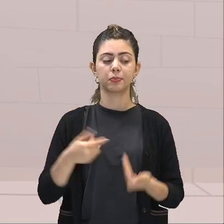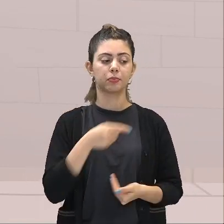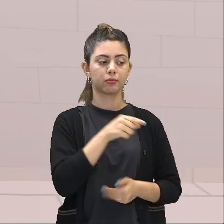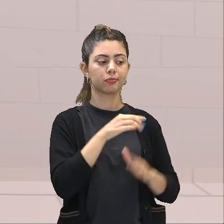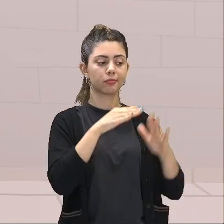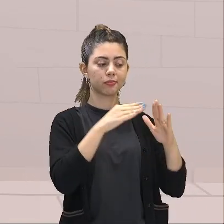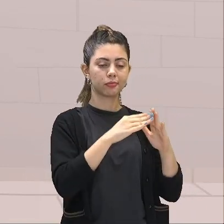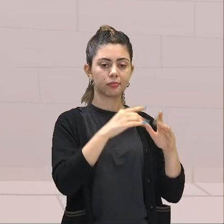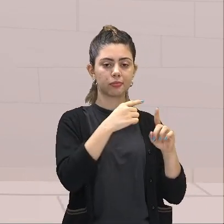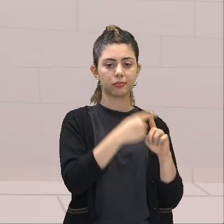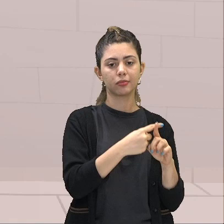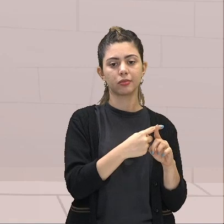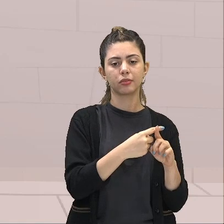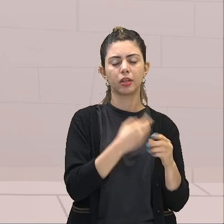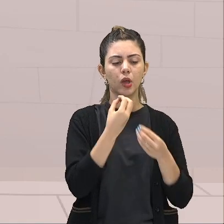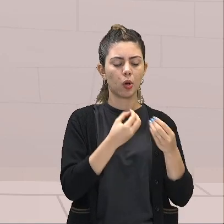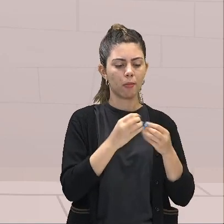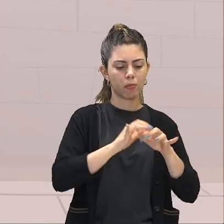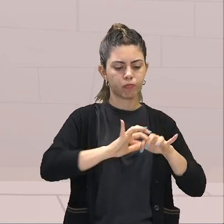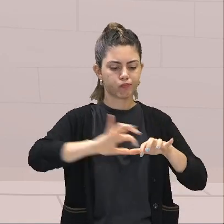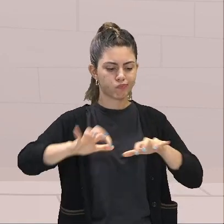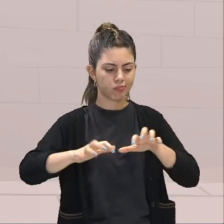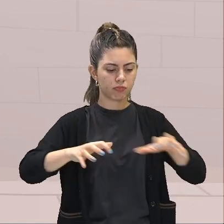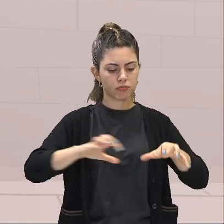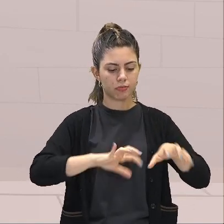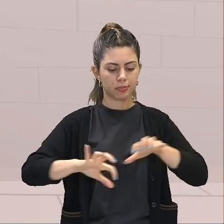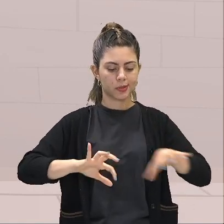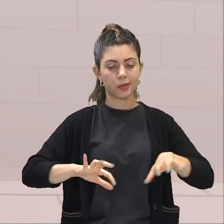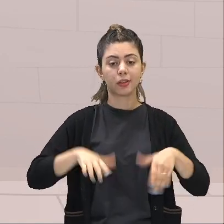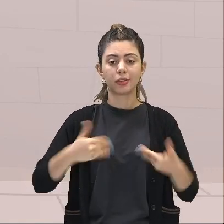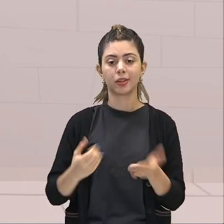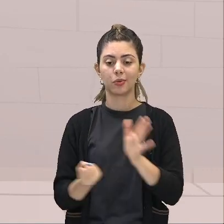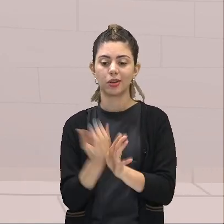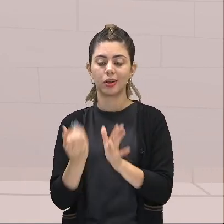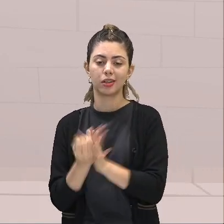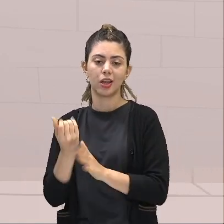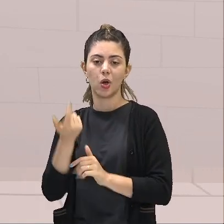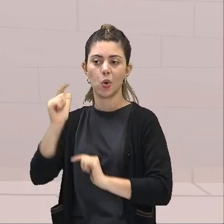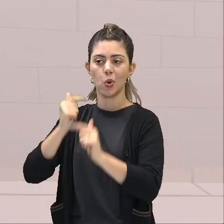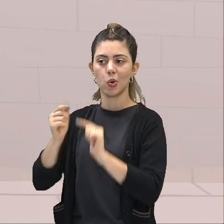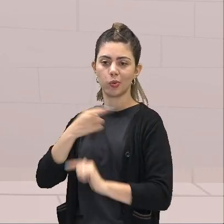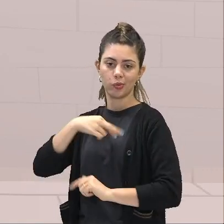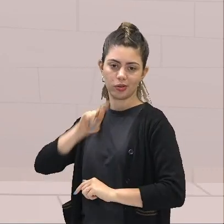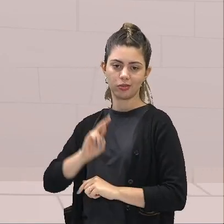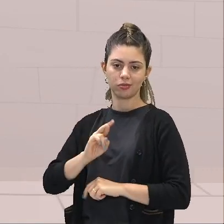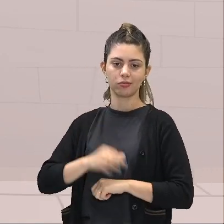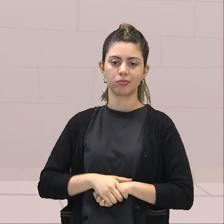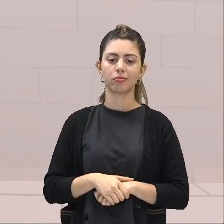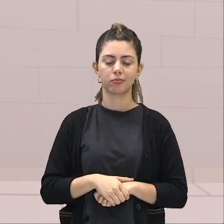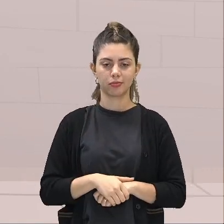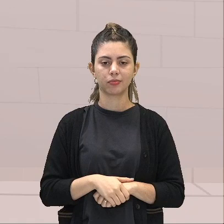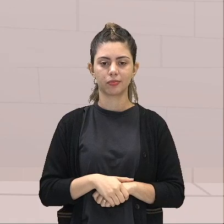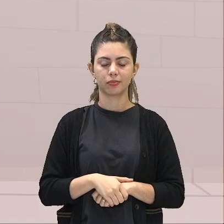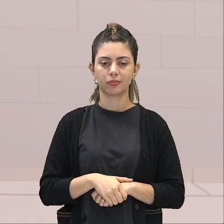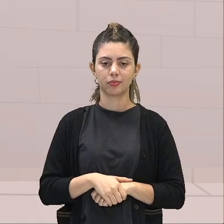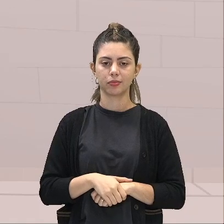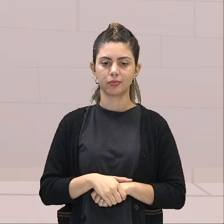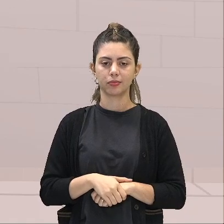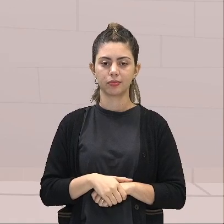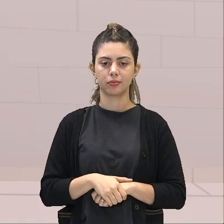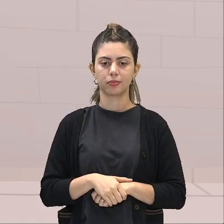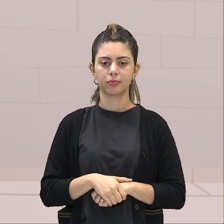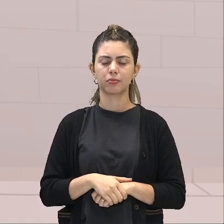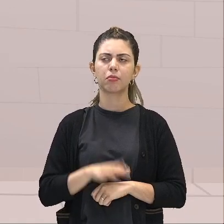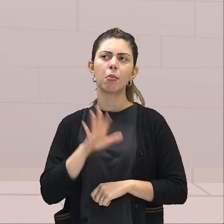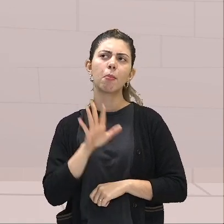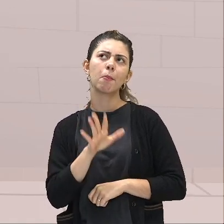vai desencadear o fim ali da autoridade da Igreja Católica sobre